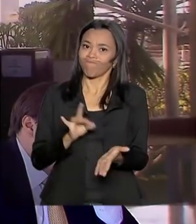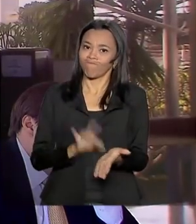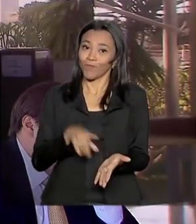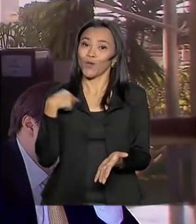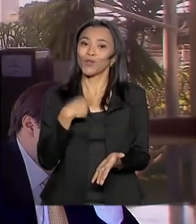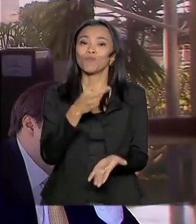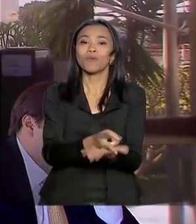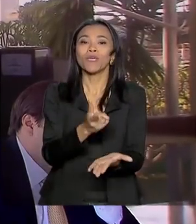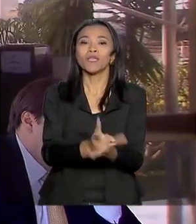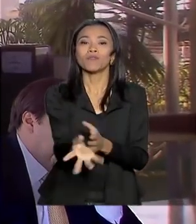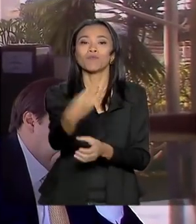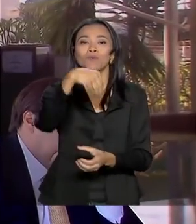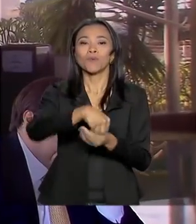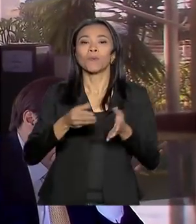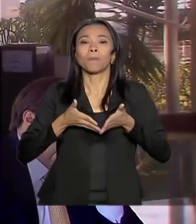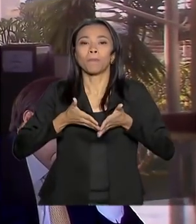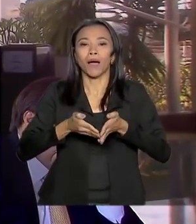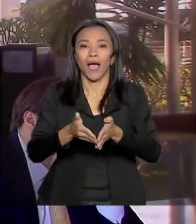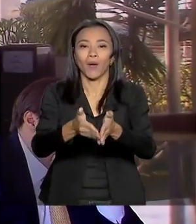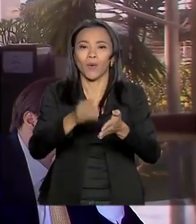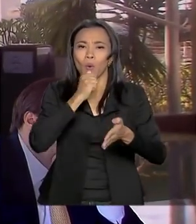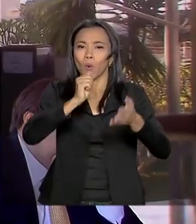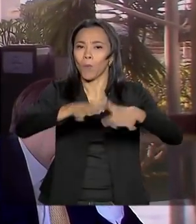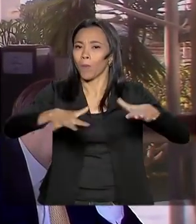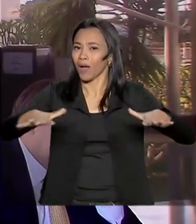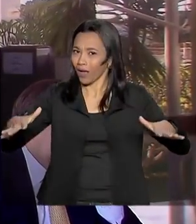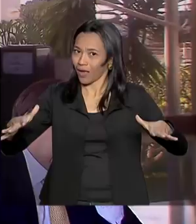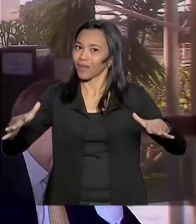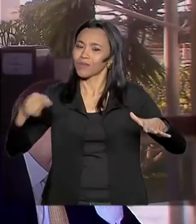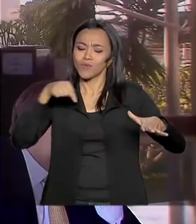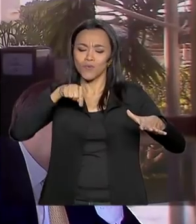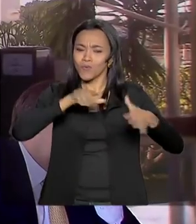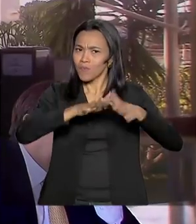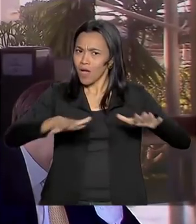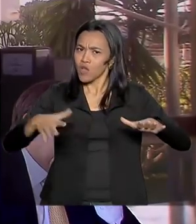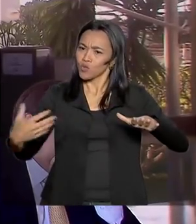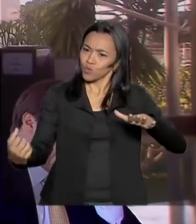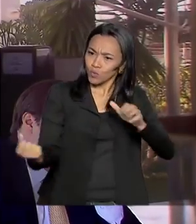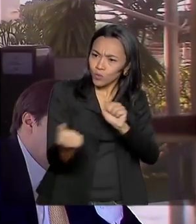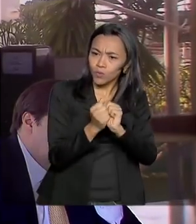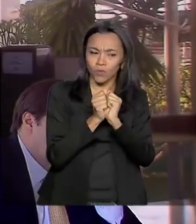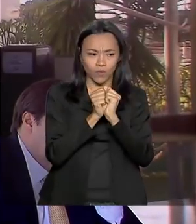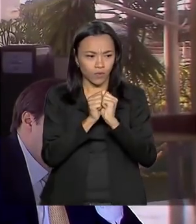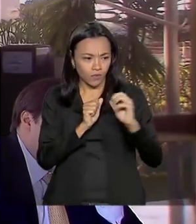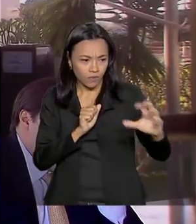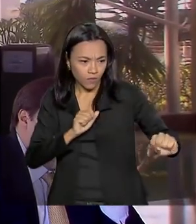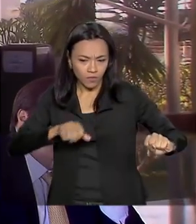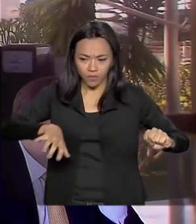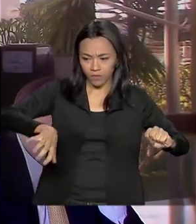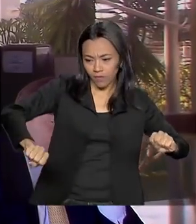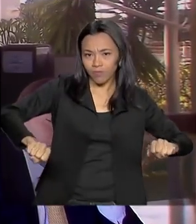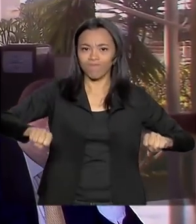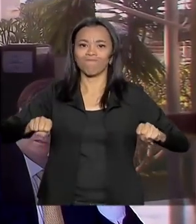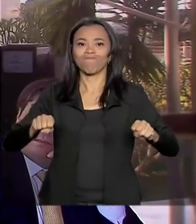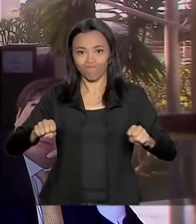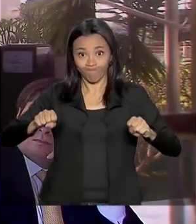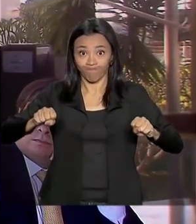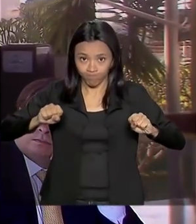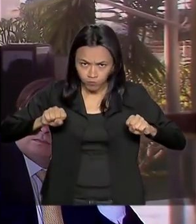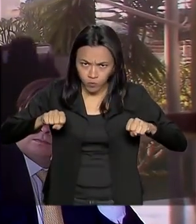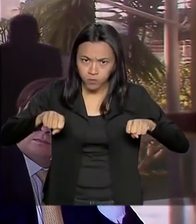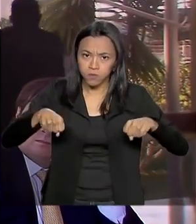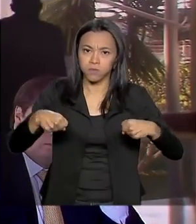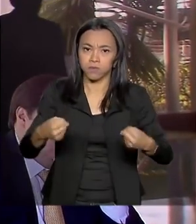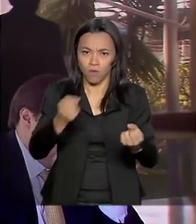barco e omar não é de o mirante mas se nós juntos damos as mãos e focamos